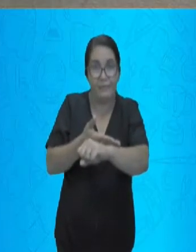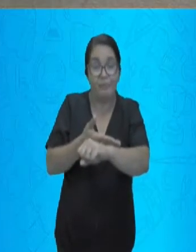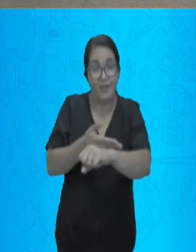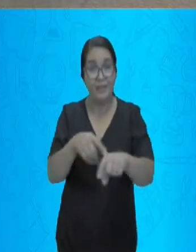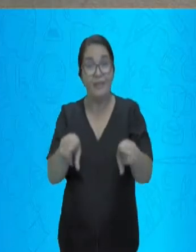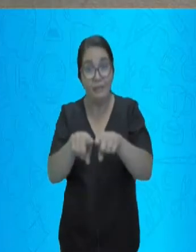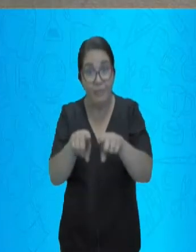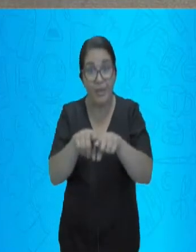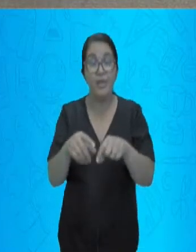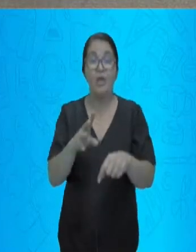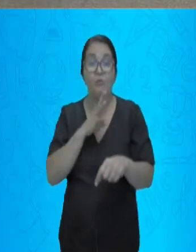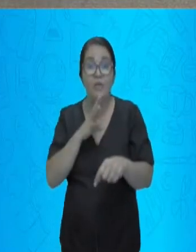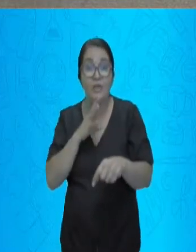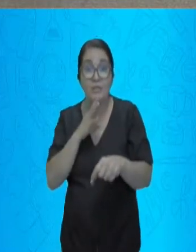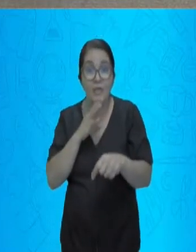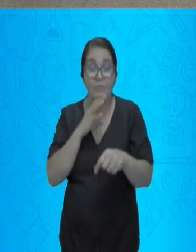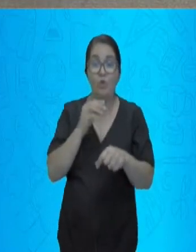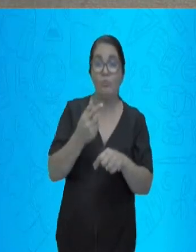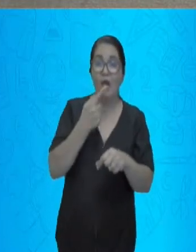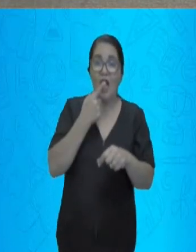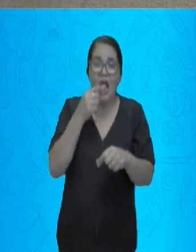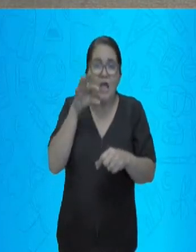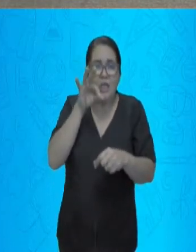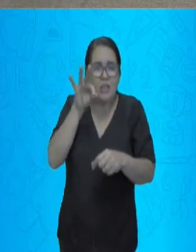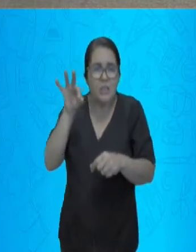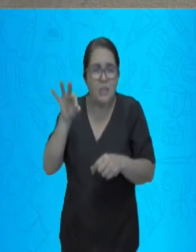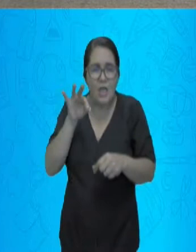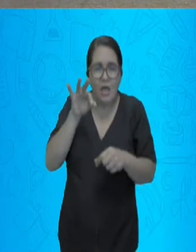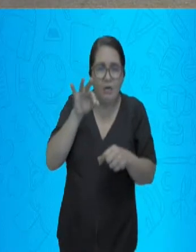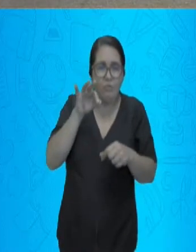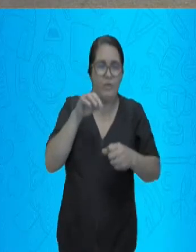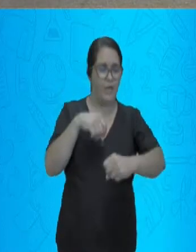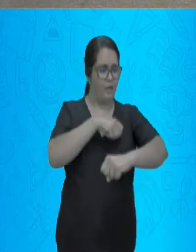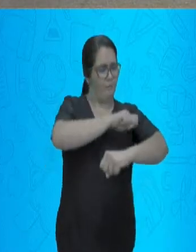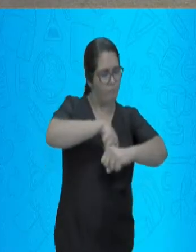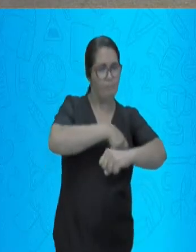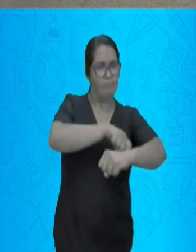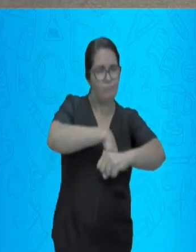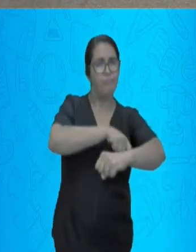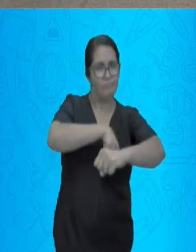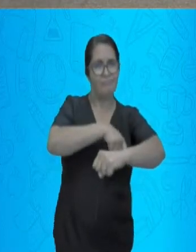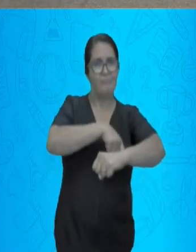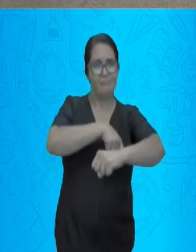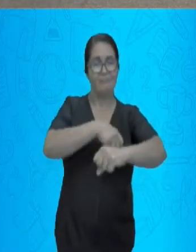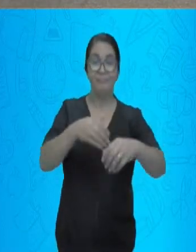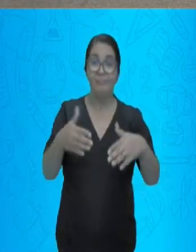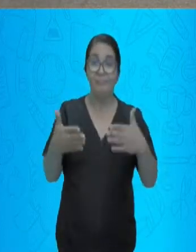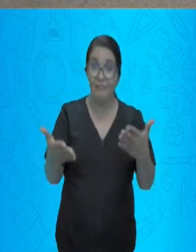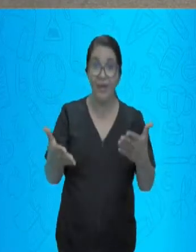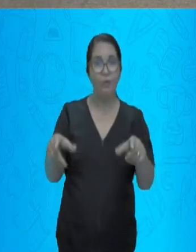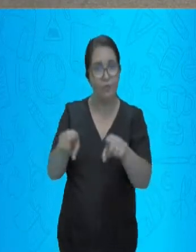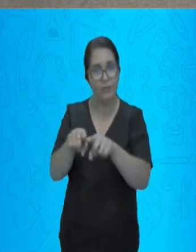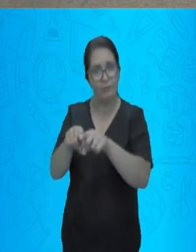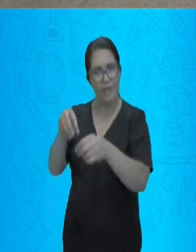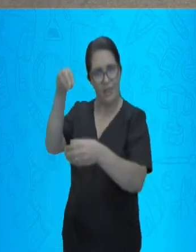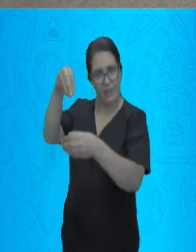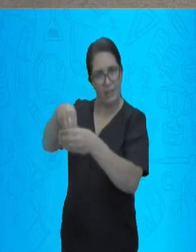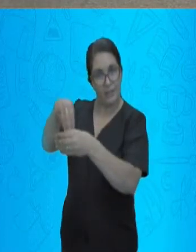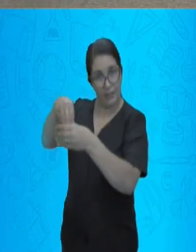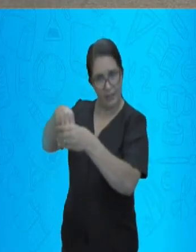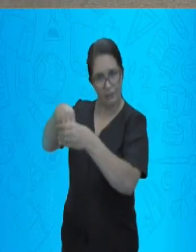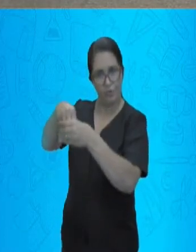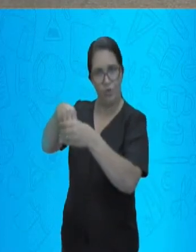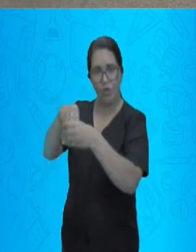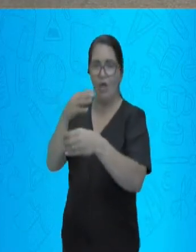de cozinha. Então, cloreto de sódio é constituído por átomos do elemento